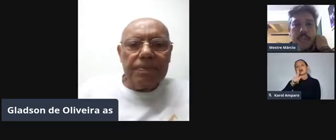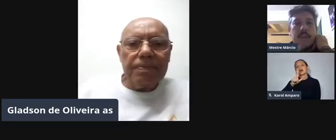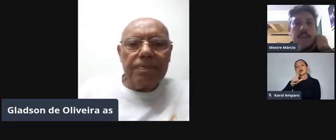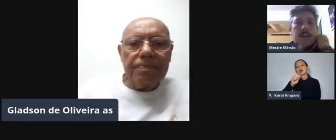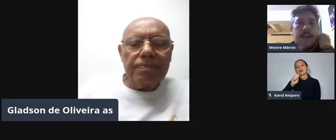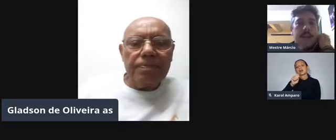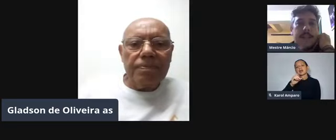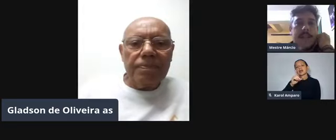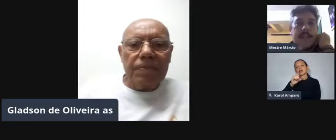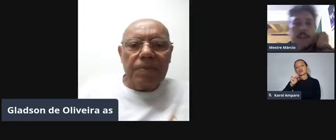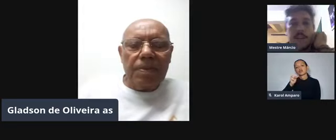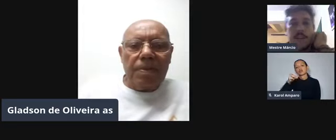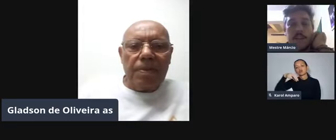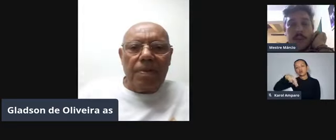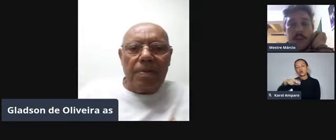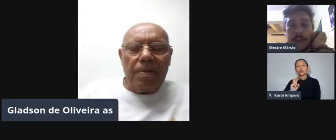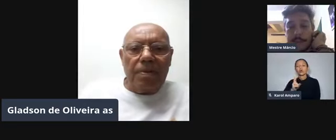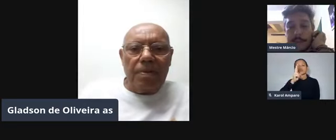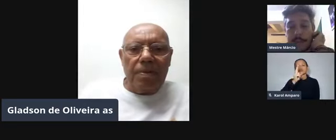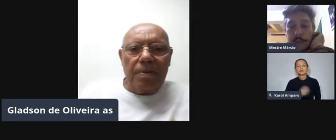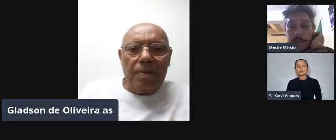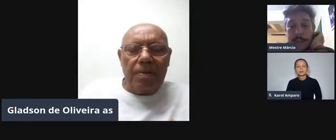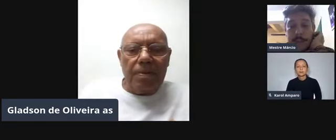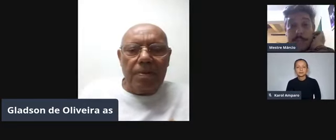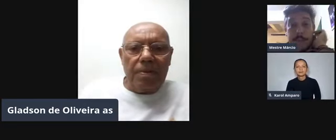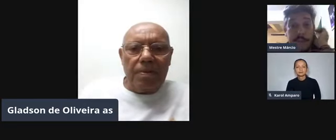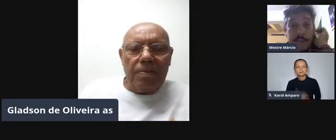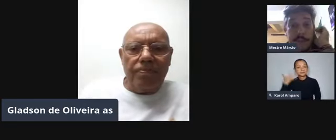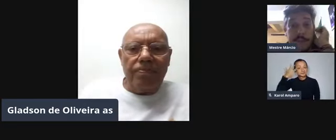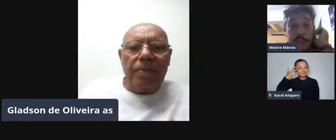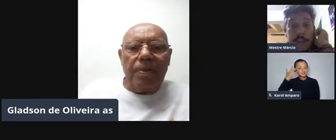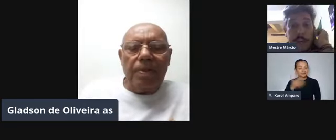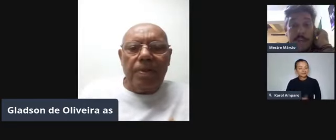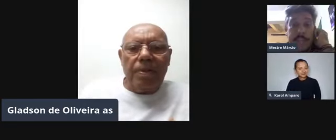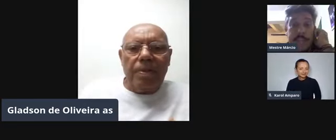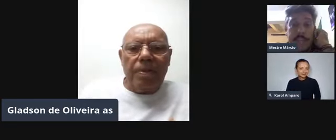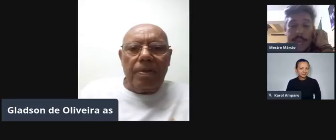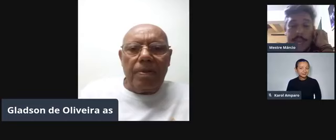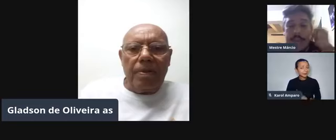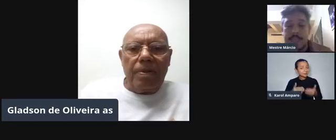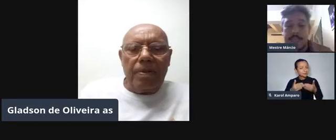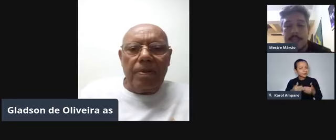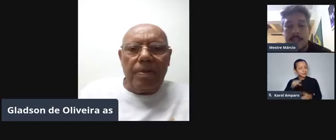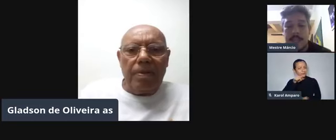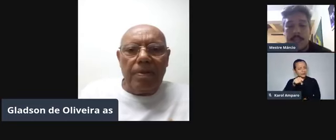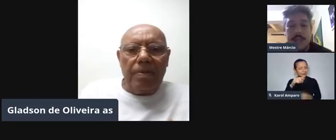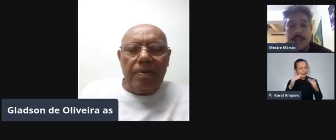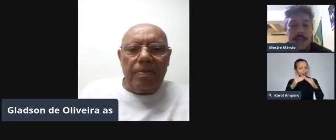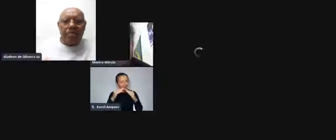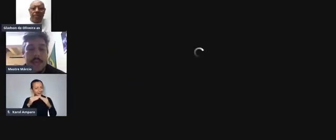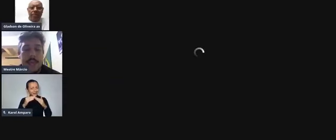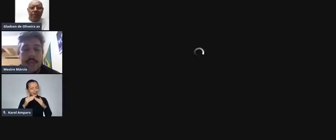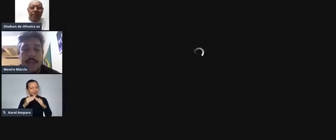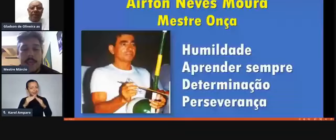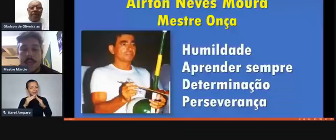aqui, continuando a sua palestra. Por favor, você que está em casa,